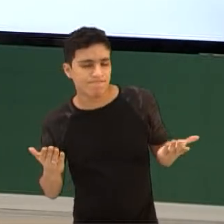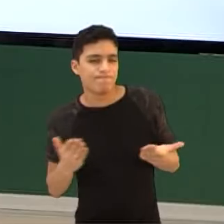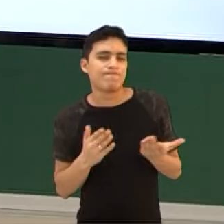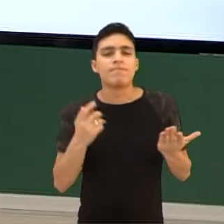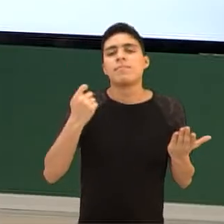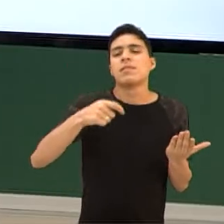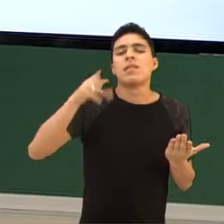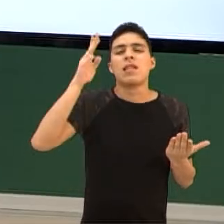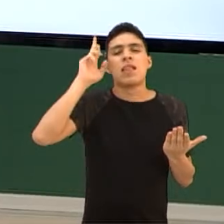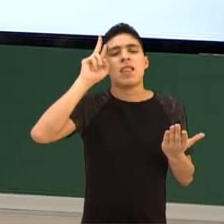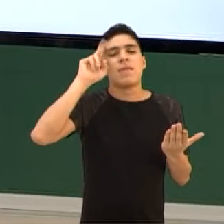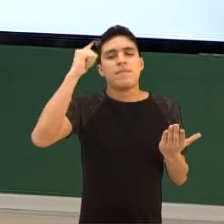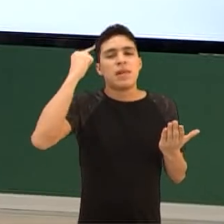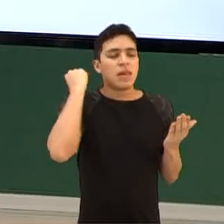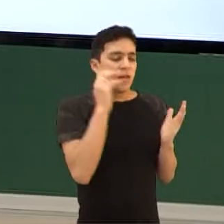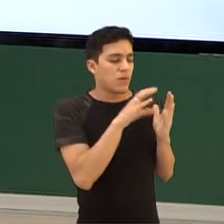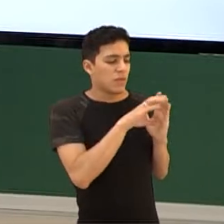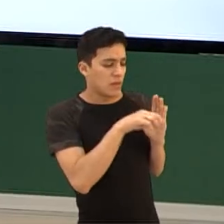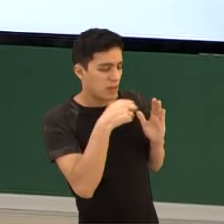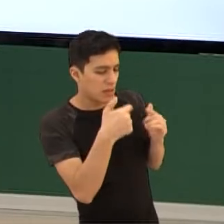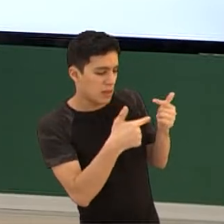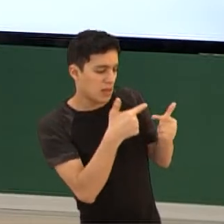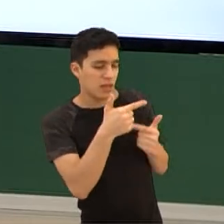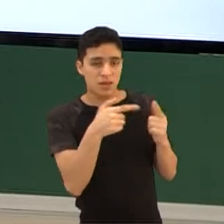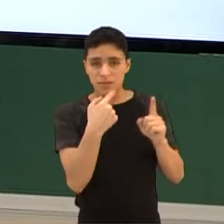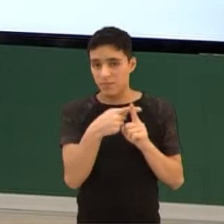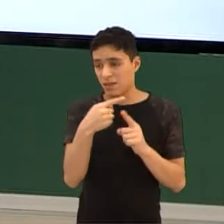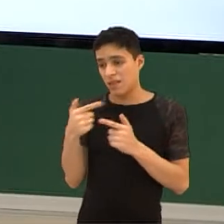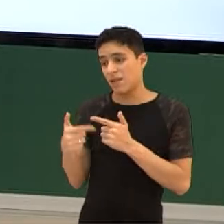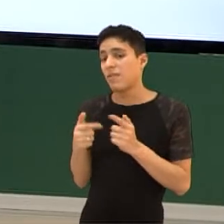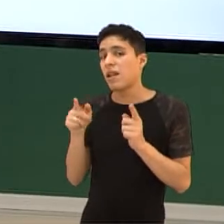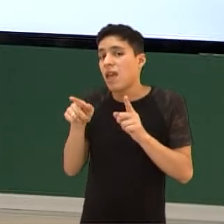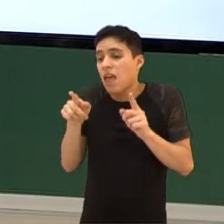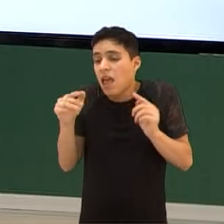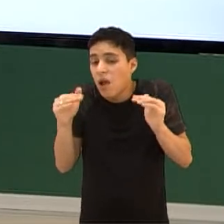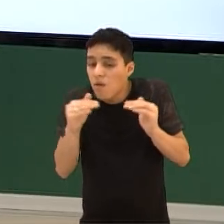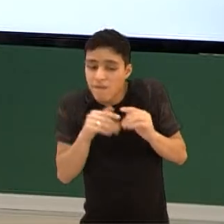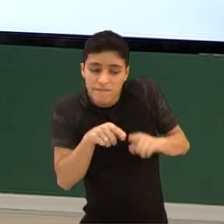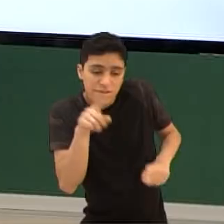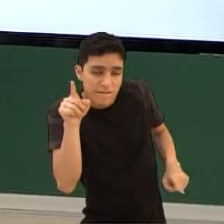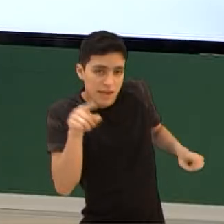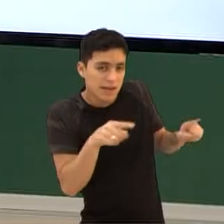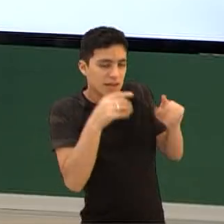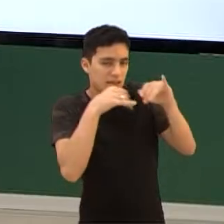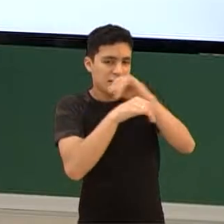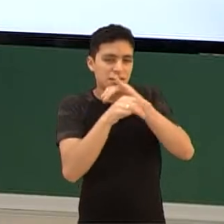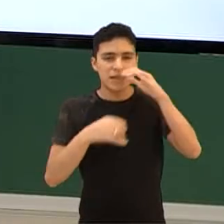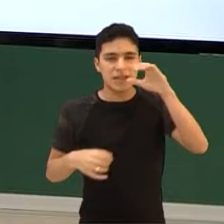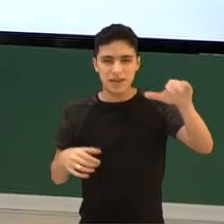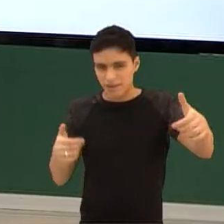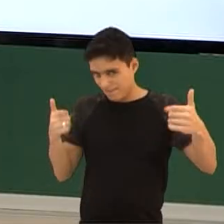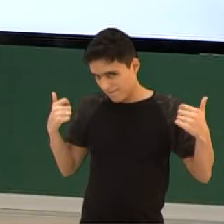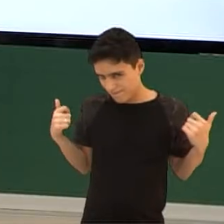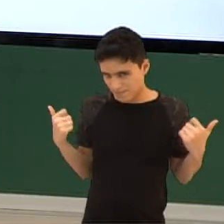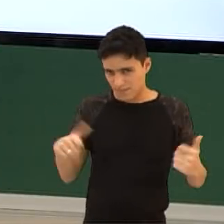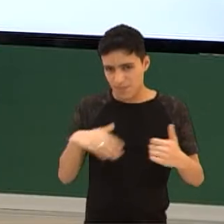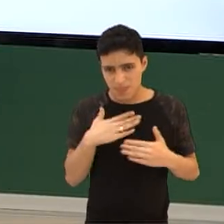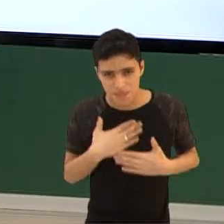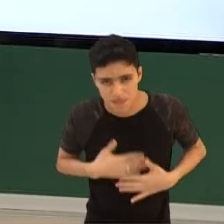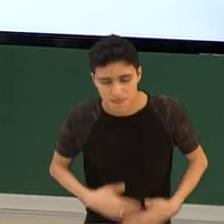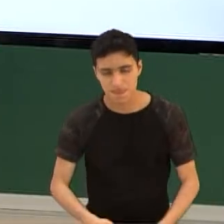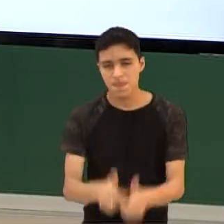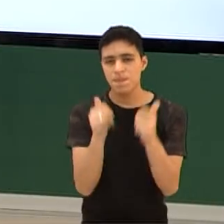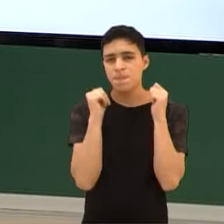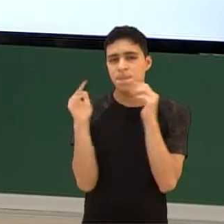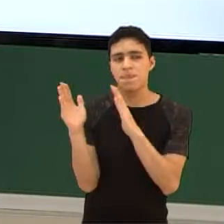gente tem que lembrar da definição de trabalho, que trabalho é igual à variação da energia cinética. Beleza, gente? Tranquilidade?